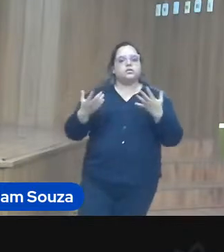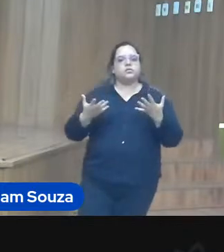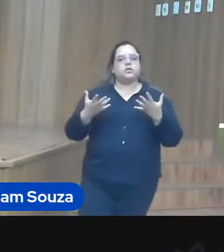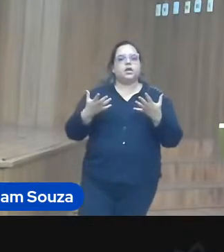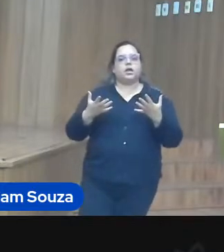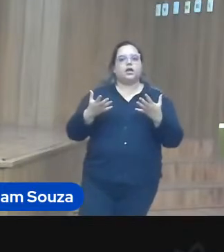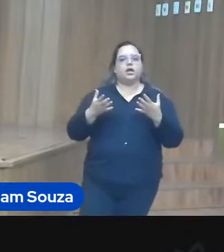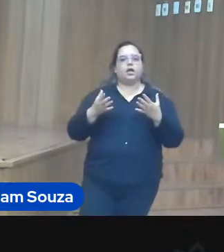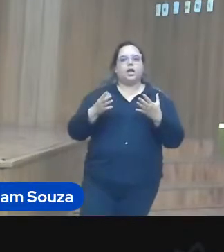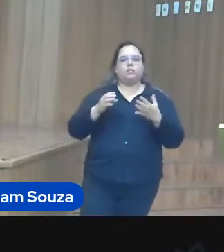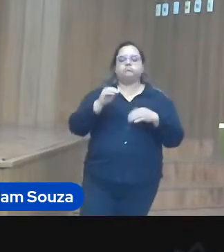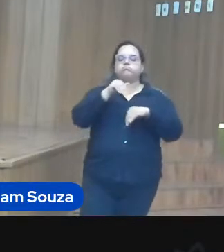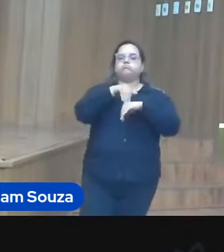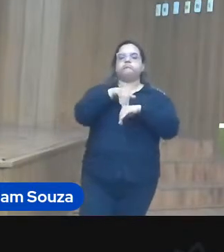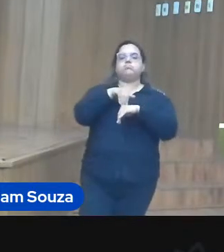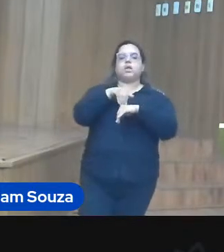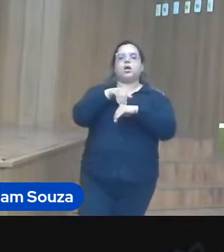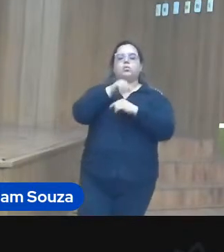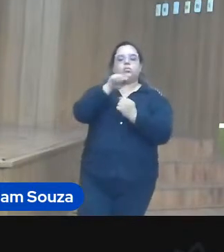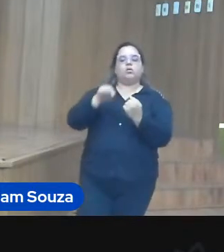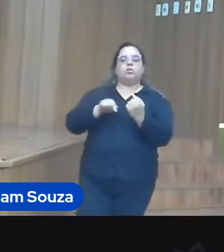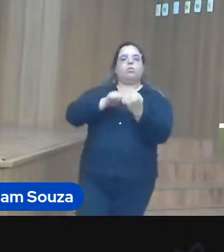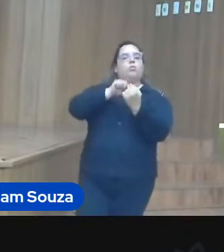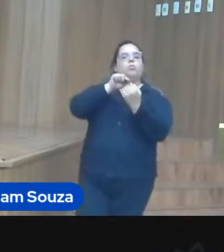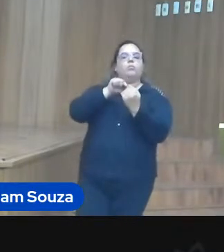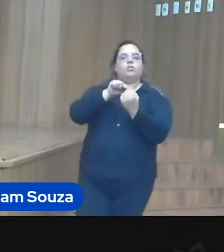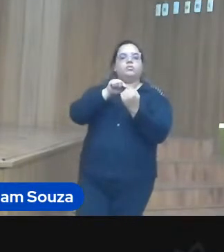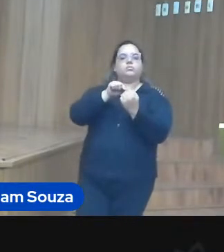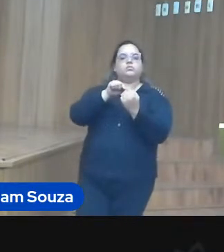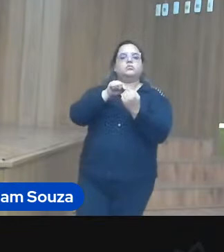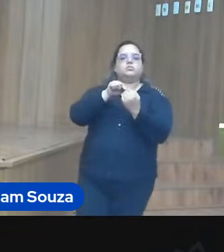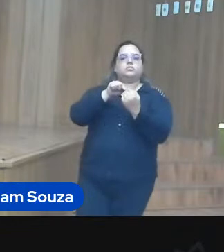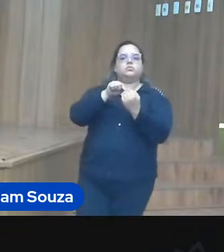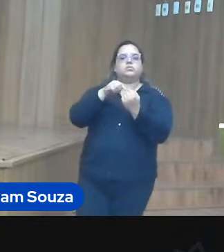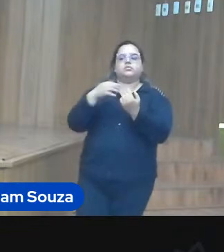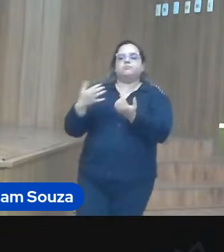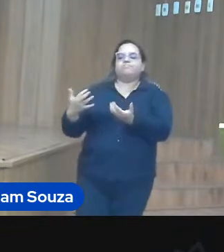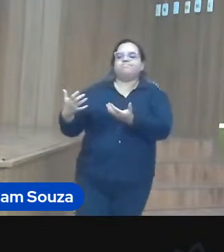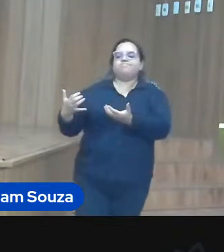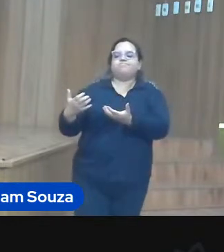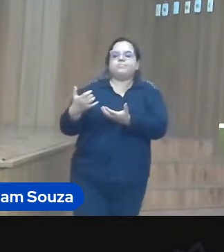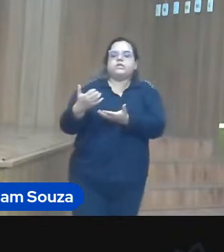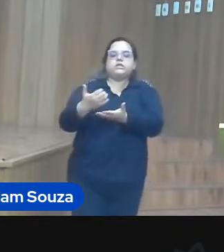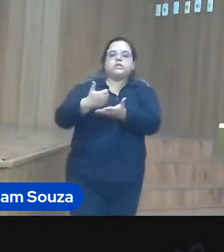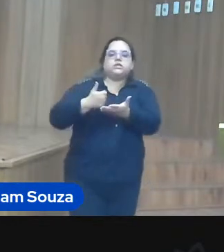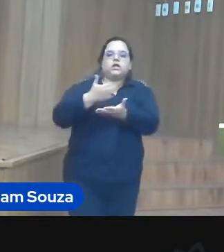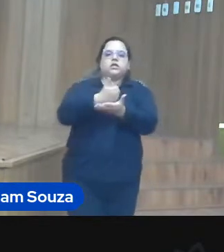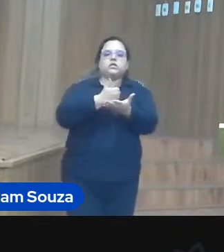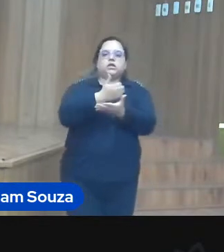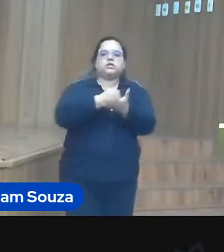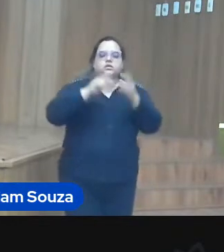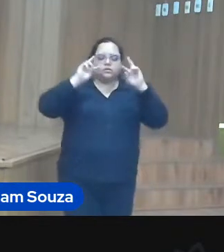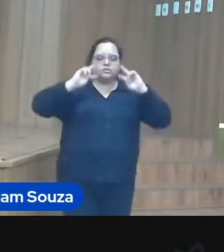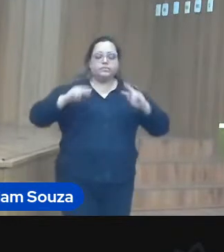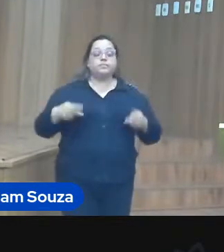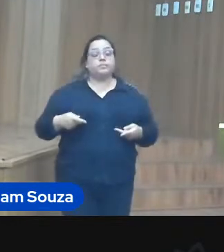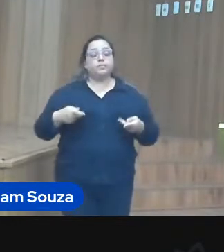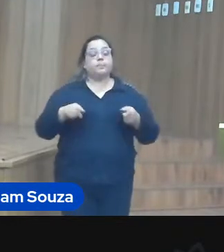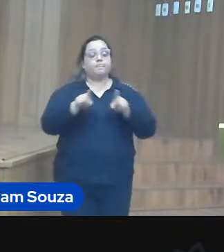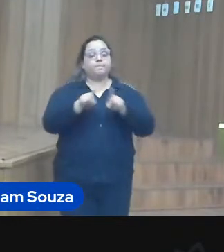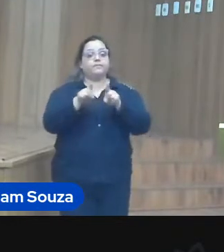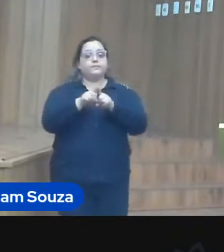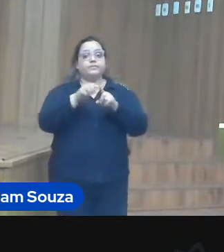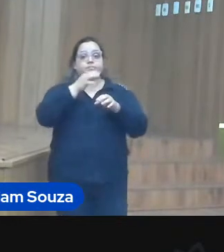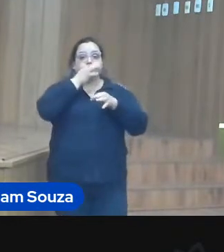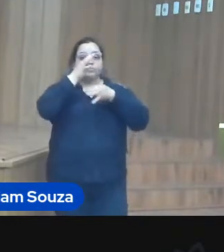neutra, objetiva, em termos da extração da humanidade. E aí a crítica